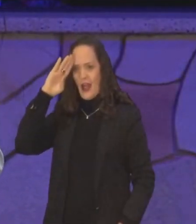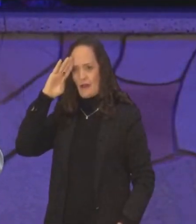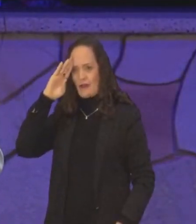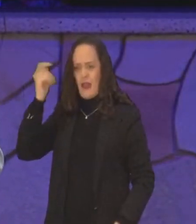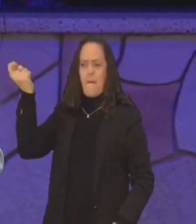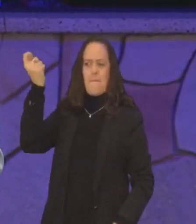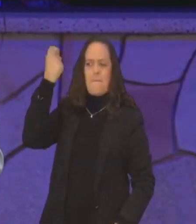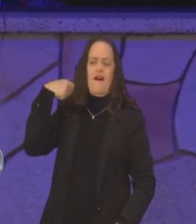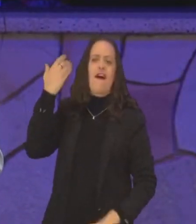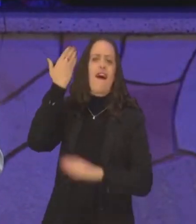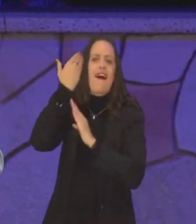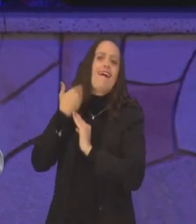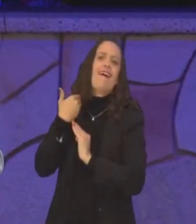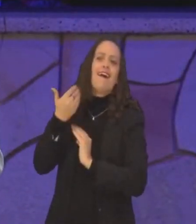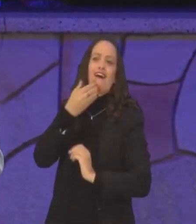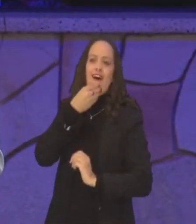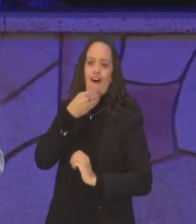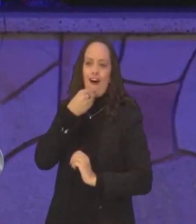Pedro.